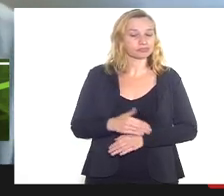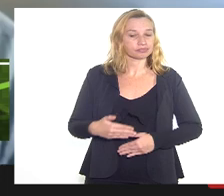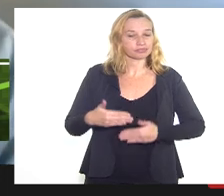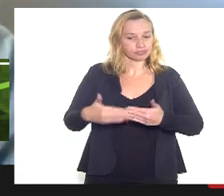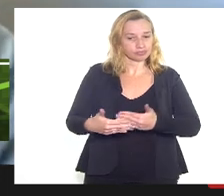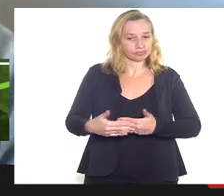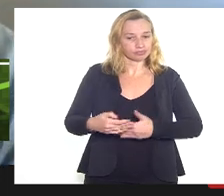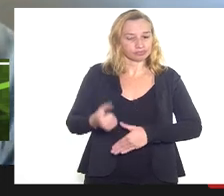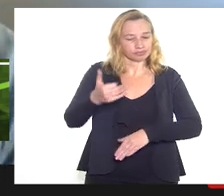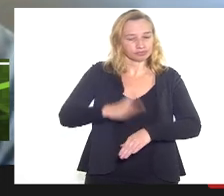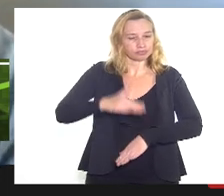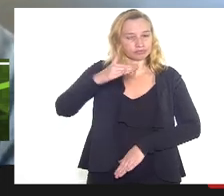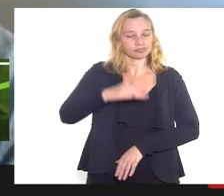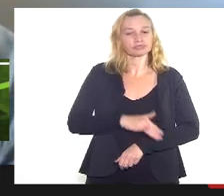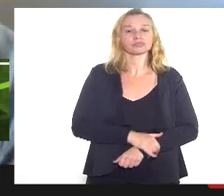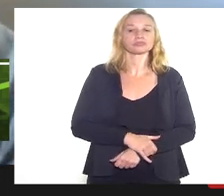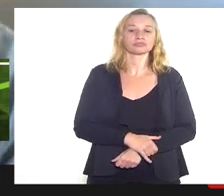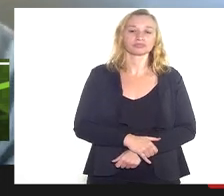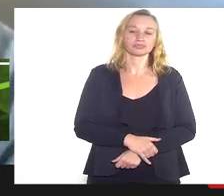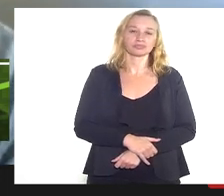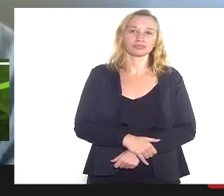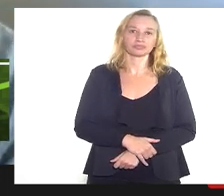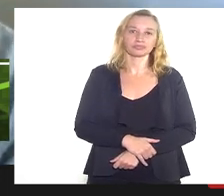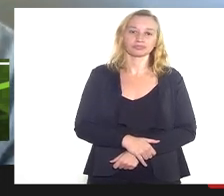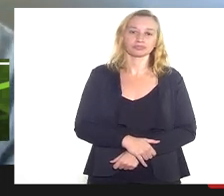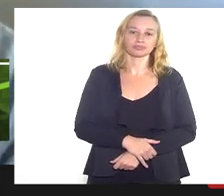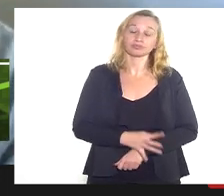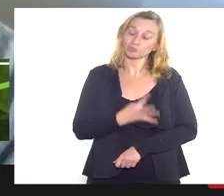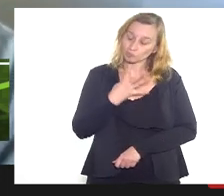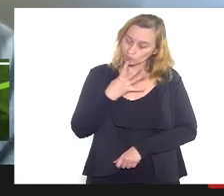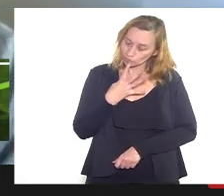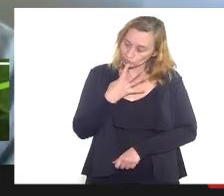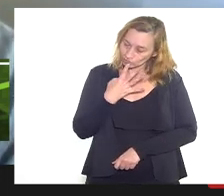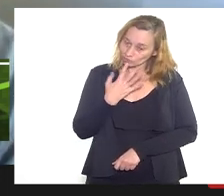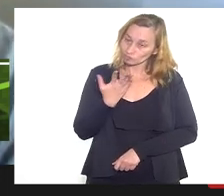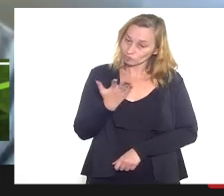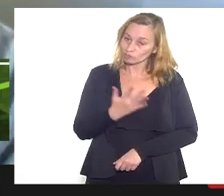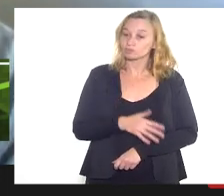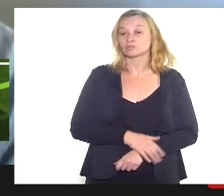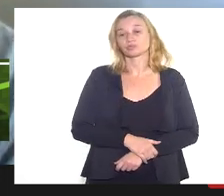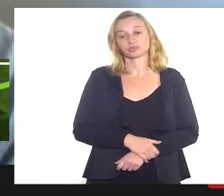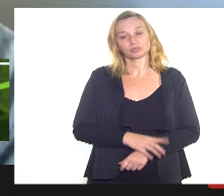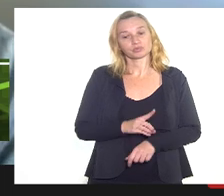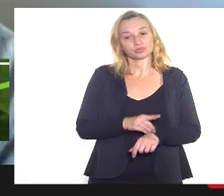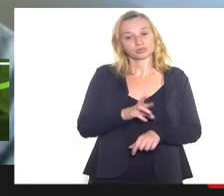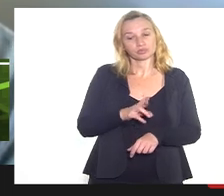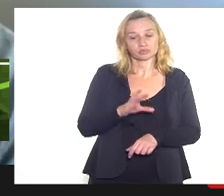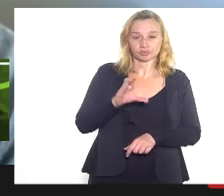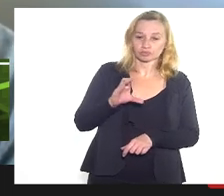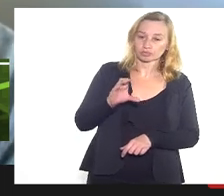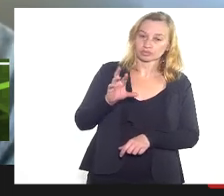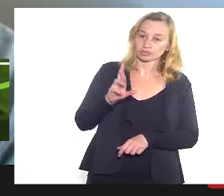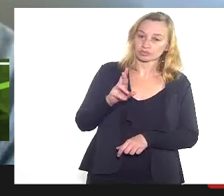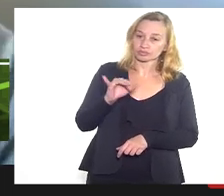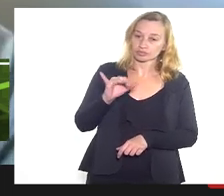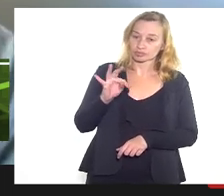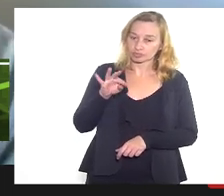avançar um pouco mais, e reconheço que o doutor Cristiano